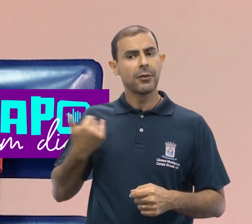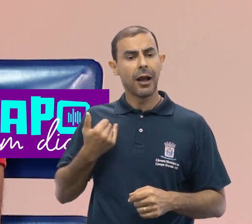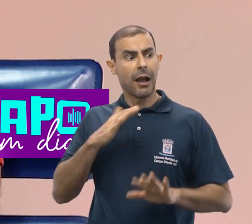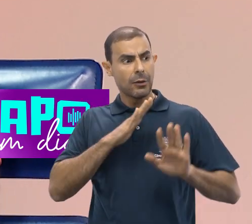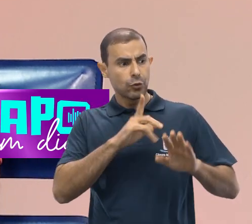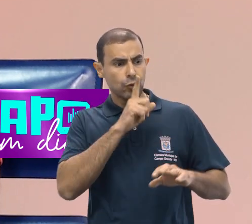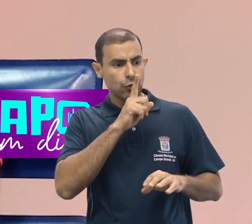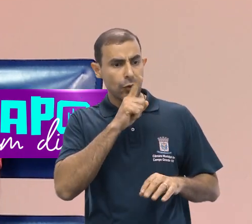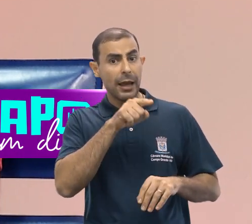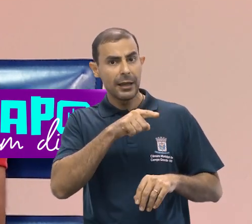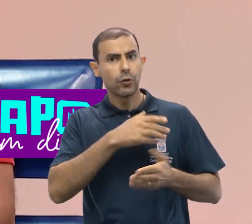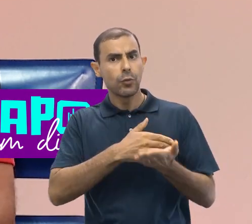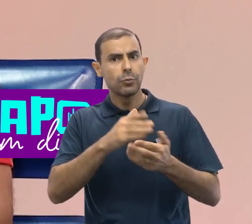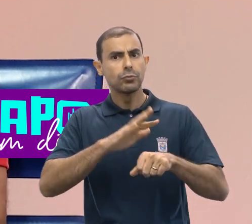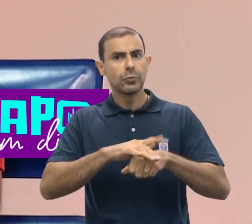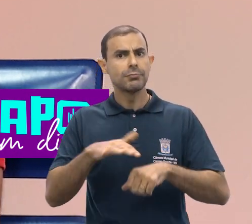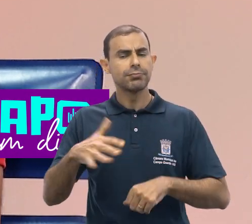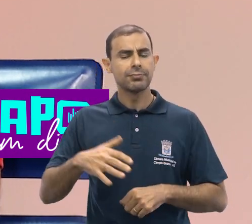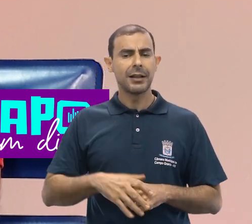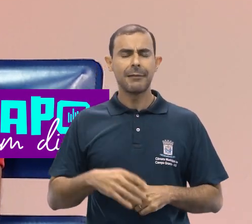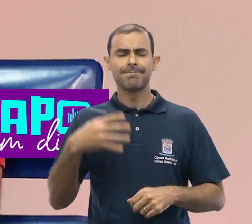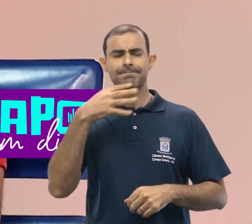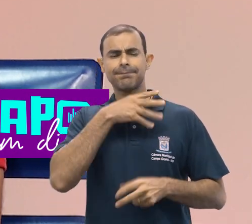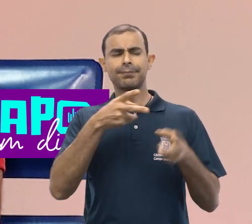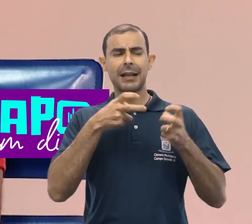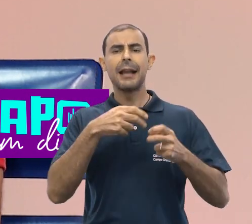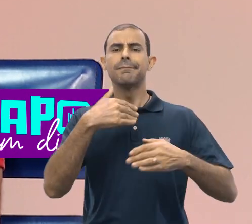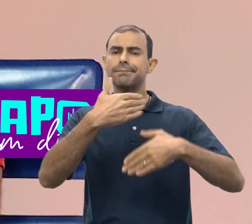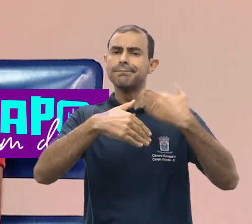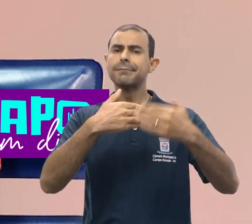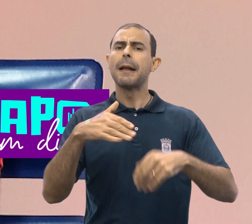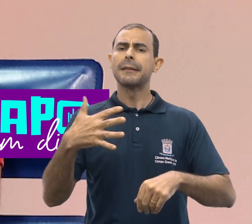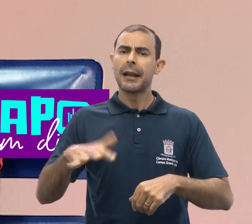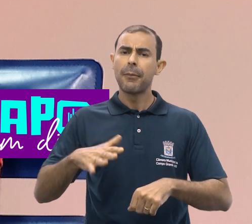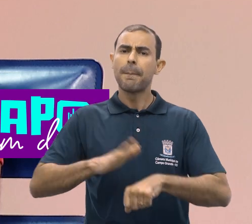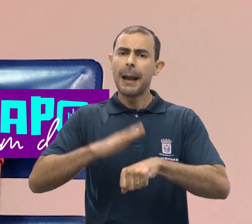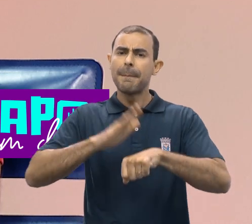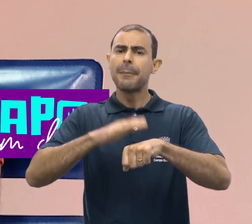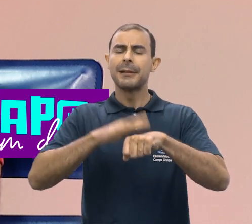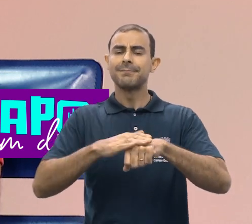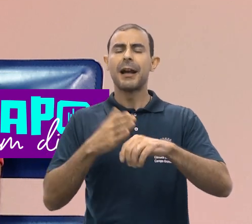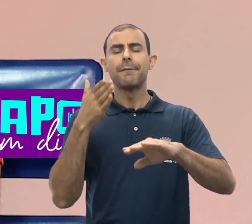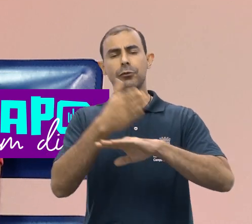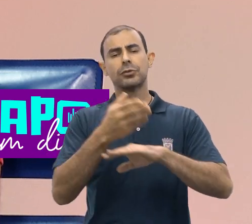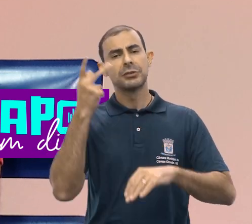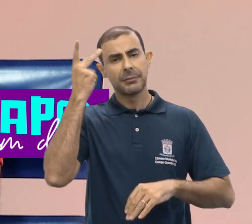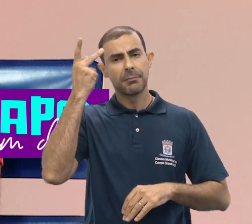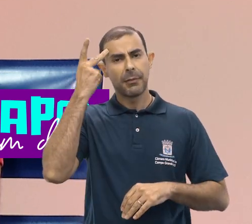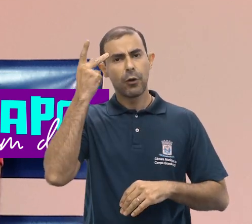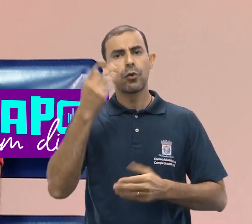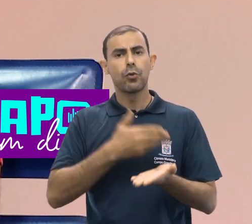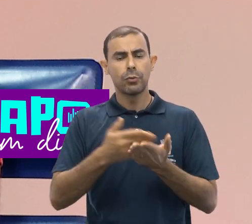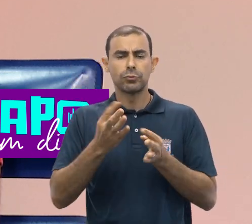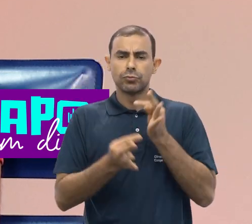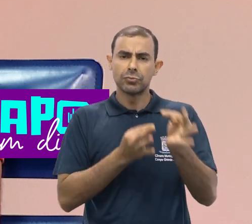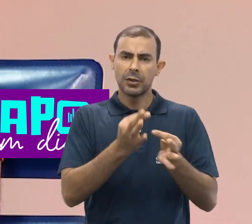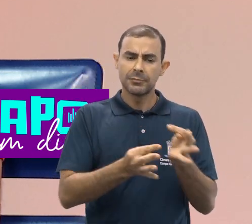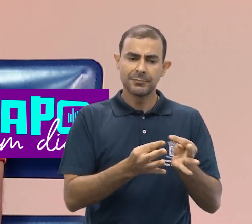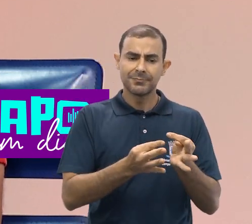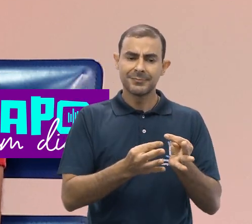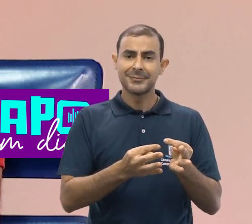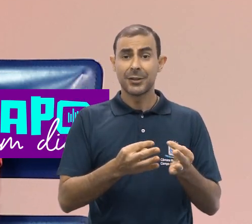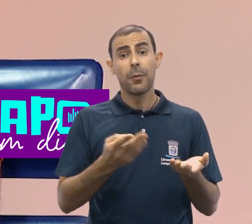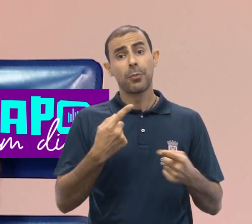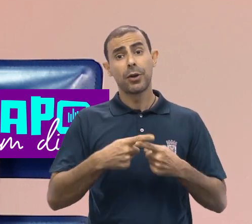que o meu pai cada vez tremia mais. Aí ele foi para São Paulo, fez um tratamento. E meu pai, ele começou então, como é